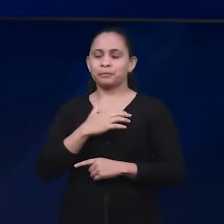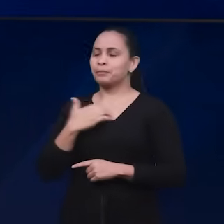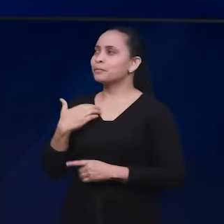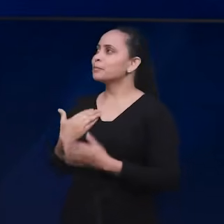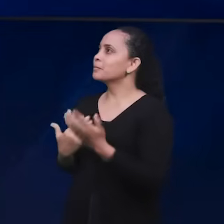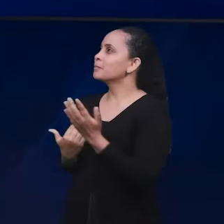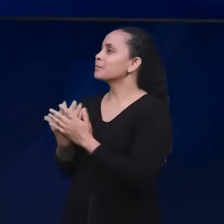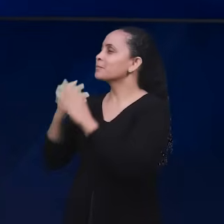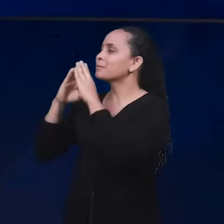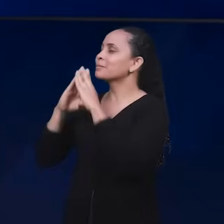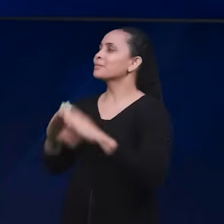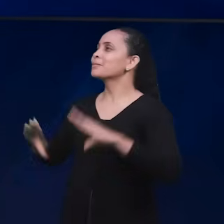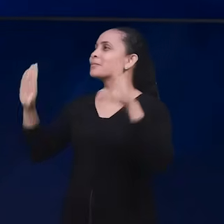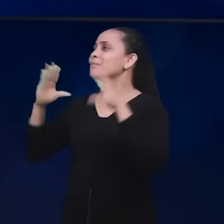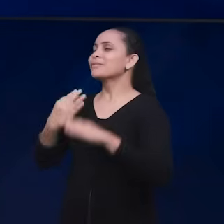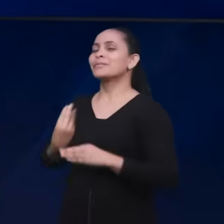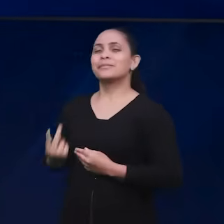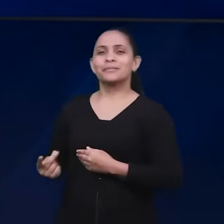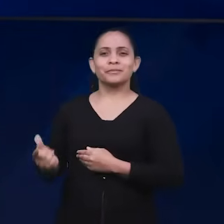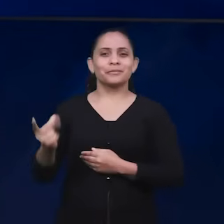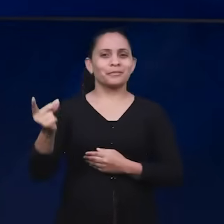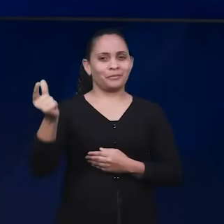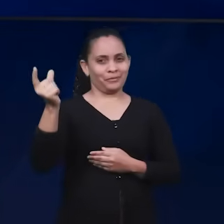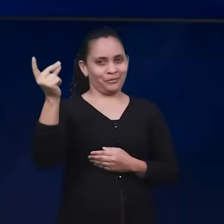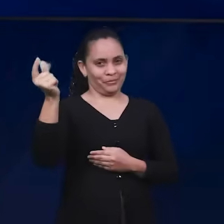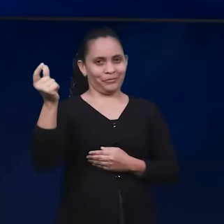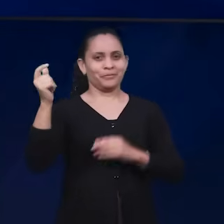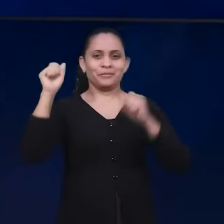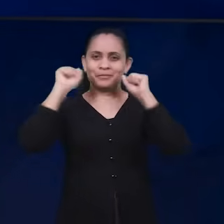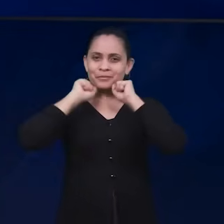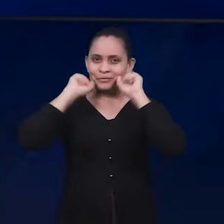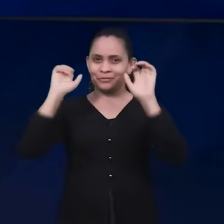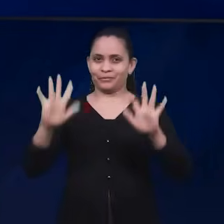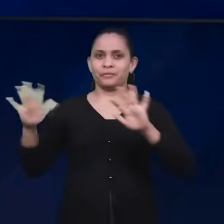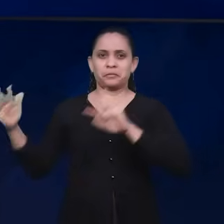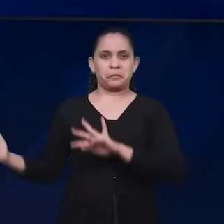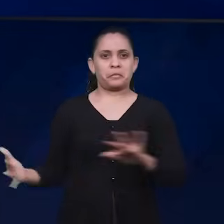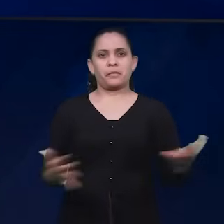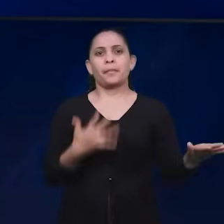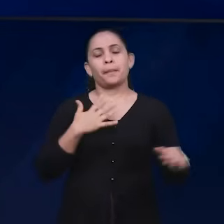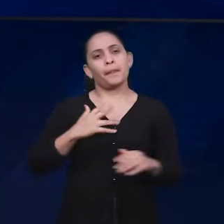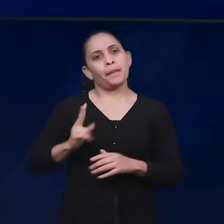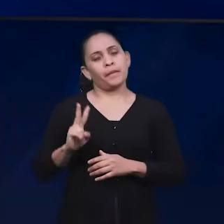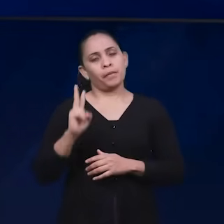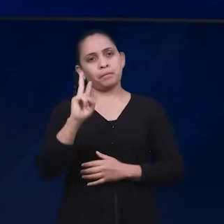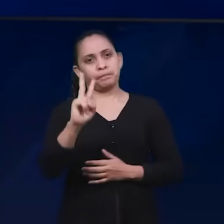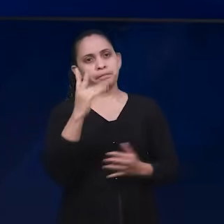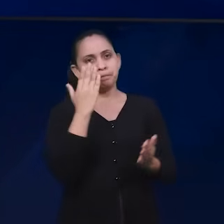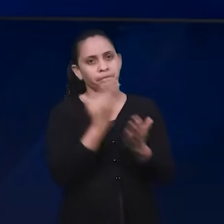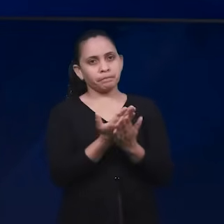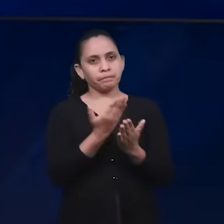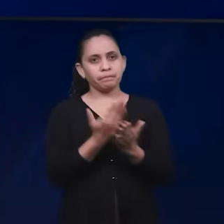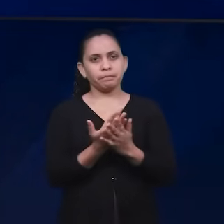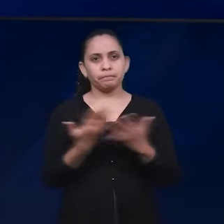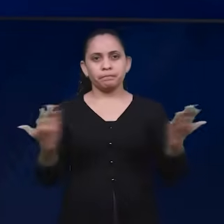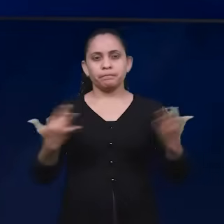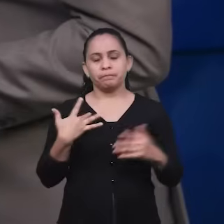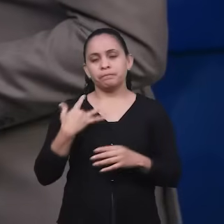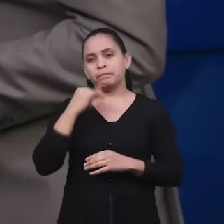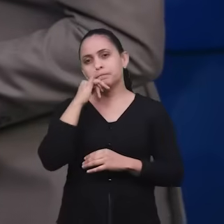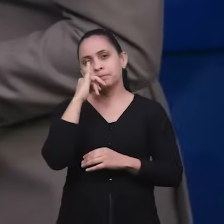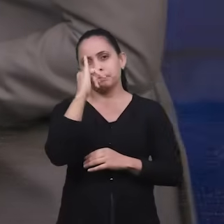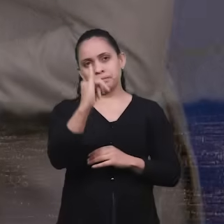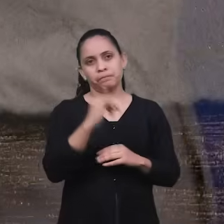morte para a vida eterna, a vida abundante. Continuando o nosso estudo, agora ele vai